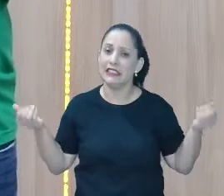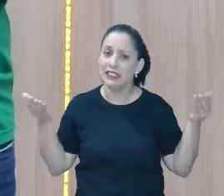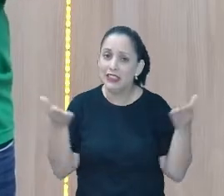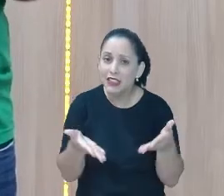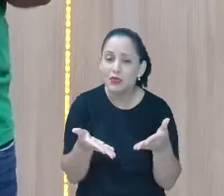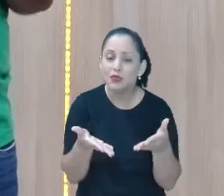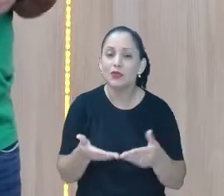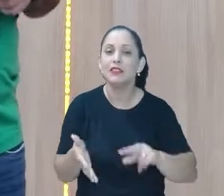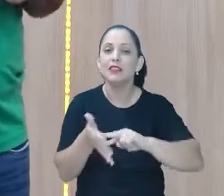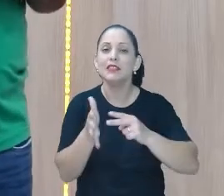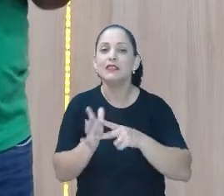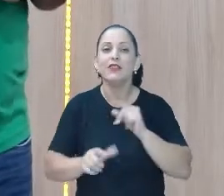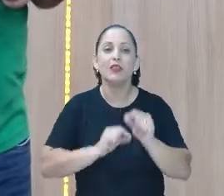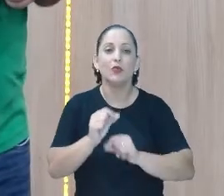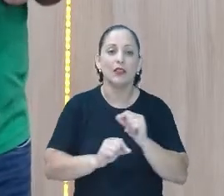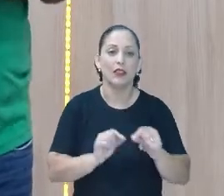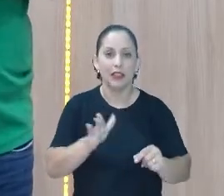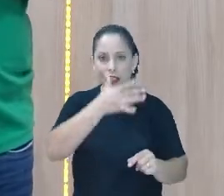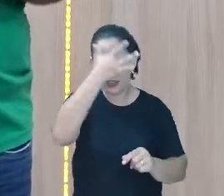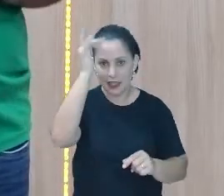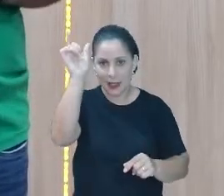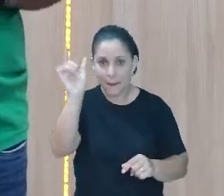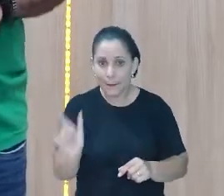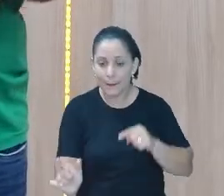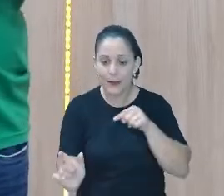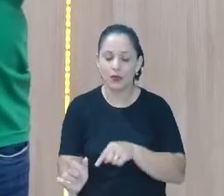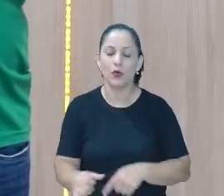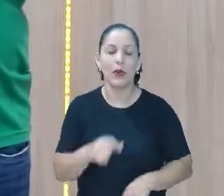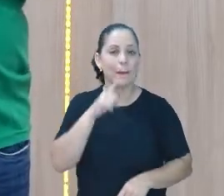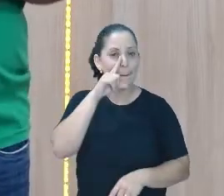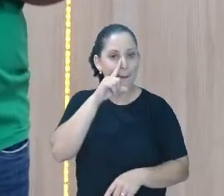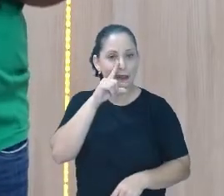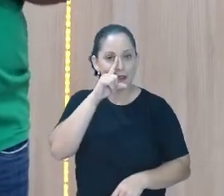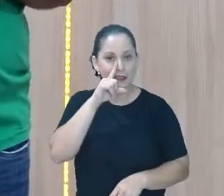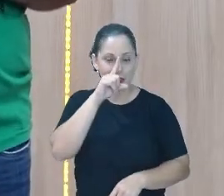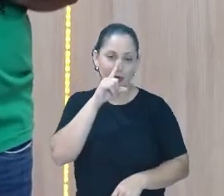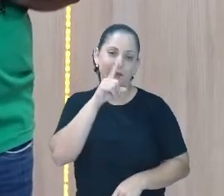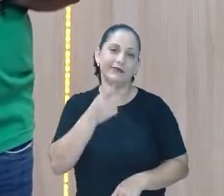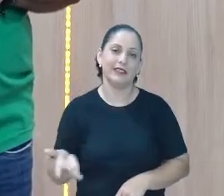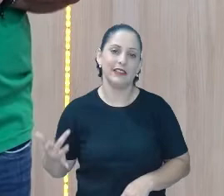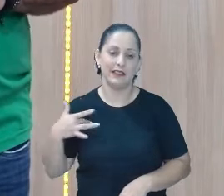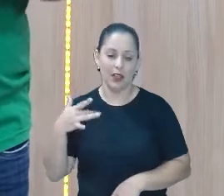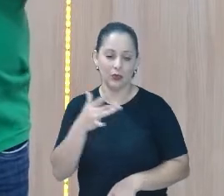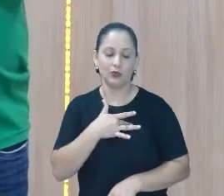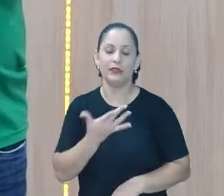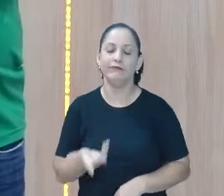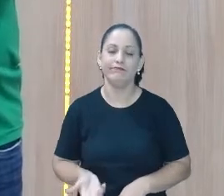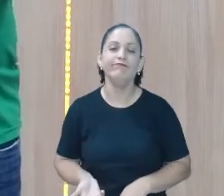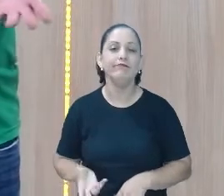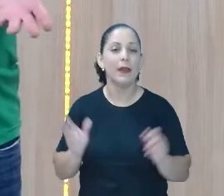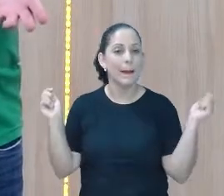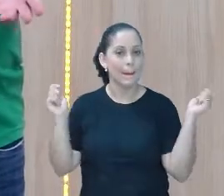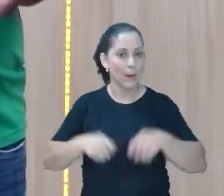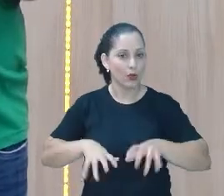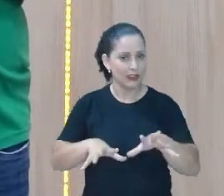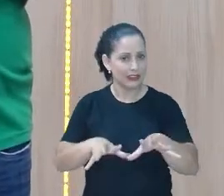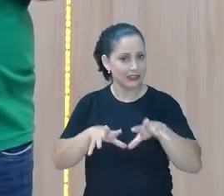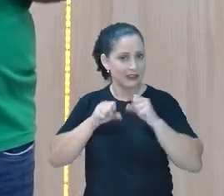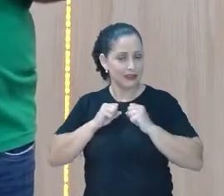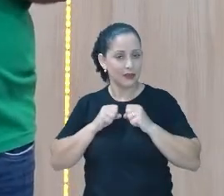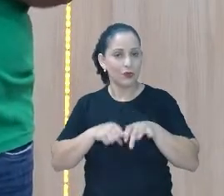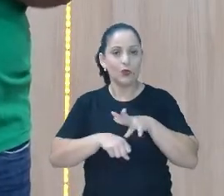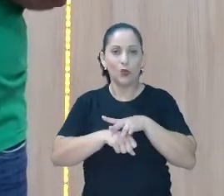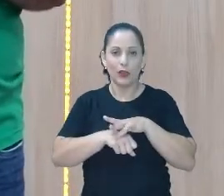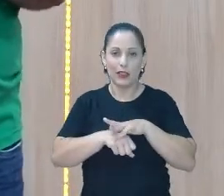com que ela não somente corra mais risco de contrair a doença, mas contrair a forma mais grave, de repente, né,